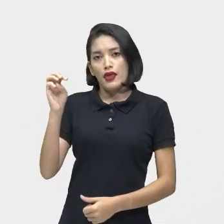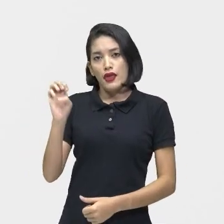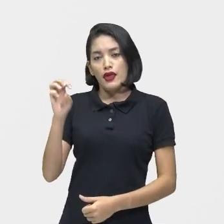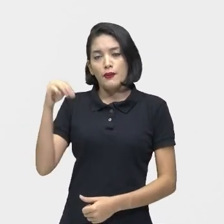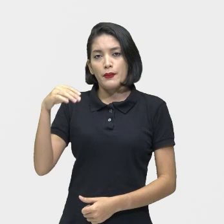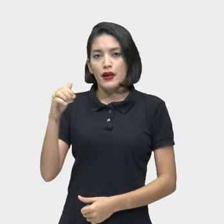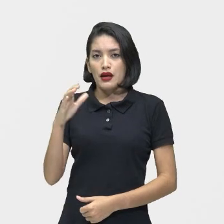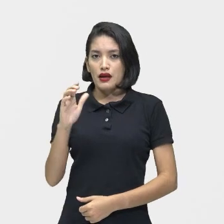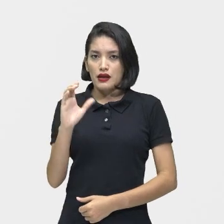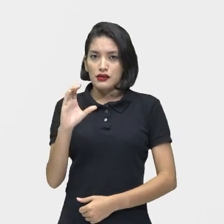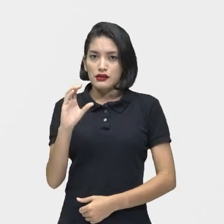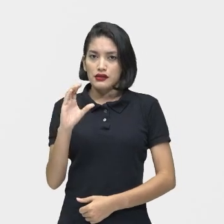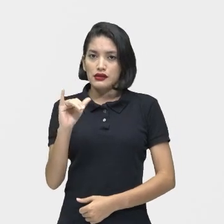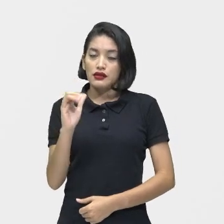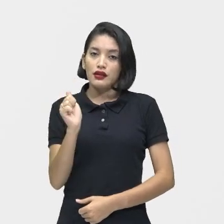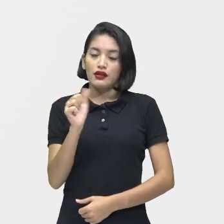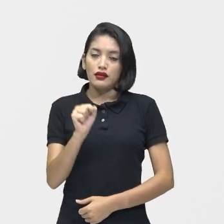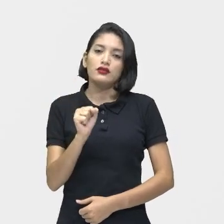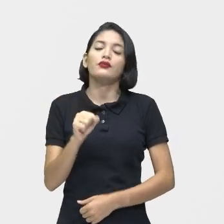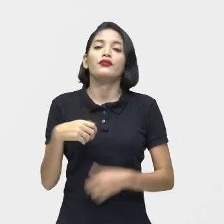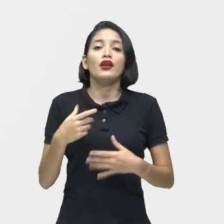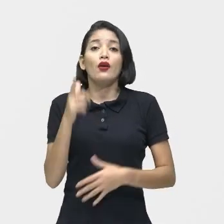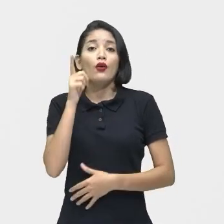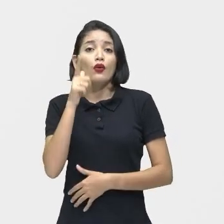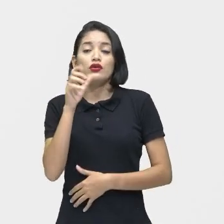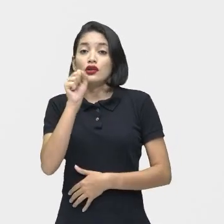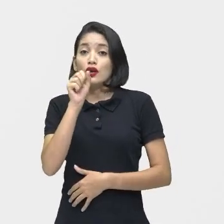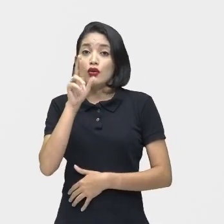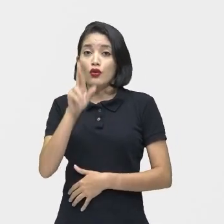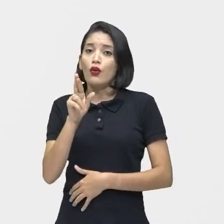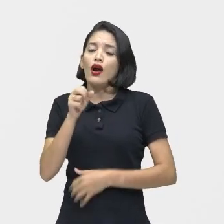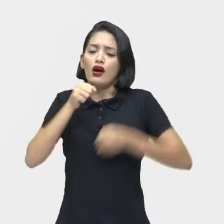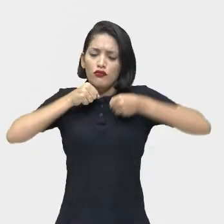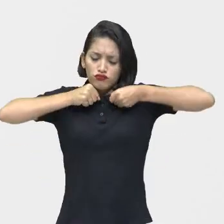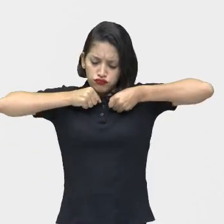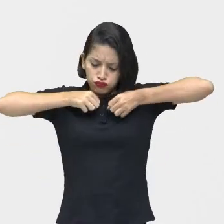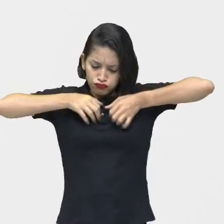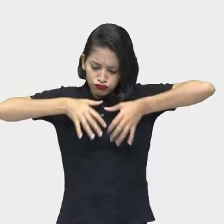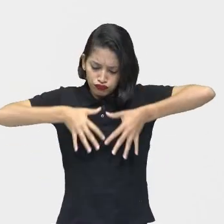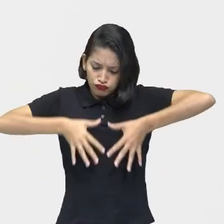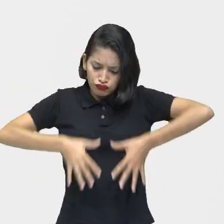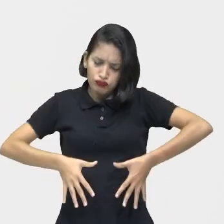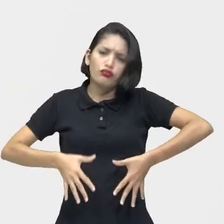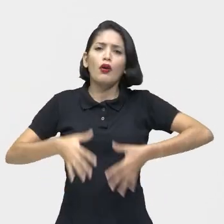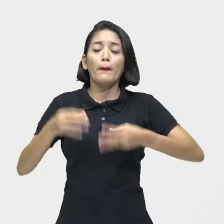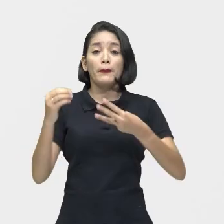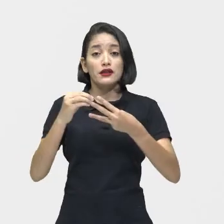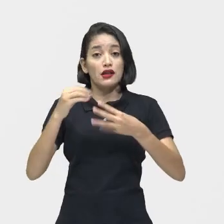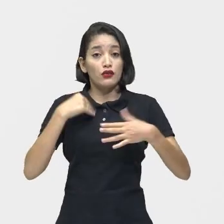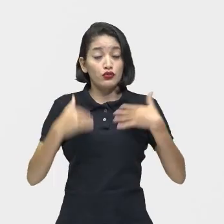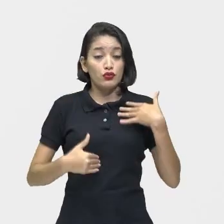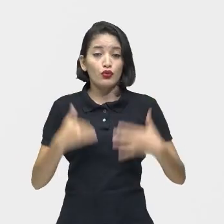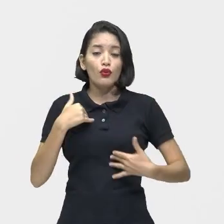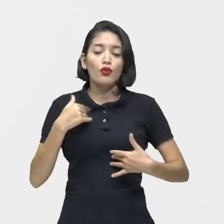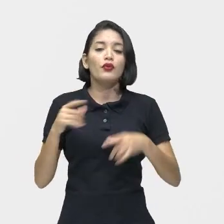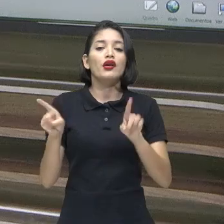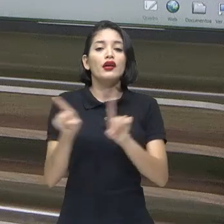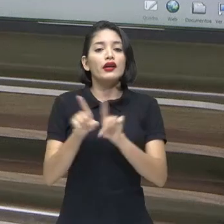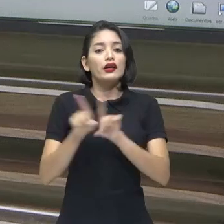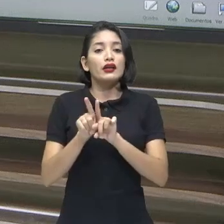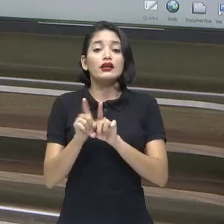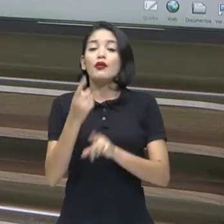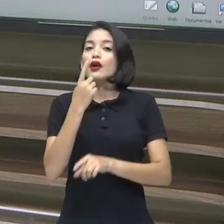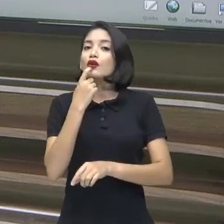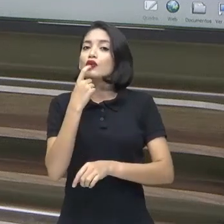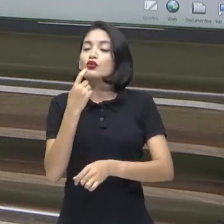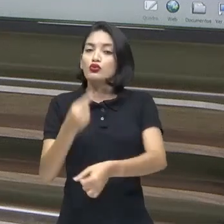nossa aula. Ela vai capturar ali o gás oxigênio e levar para todas as nossas células. E também é o sangue que